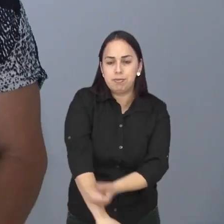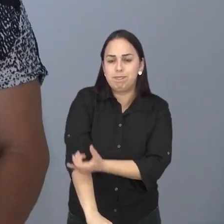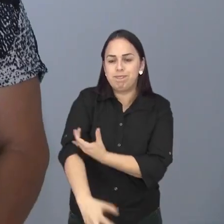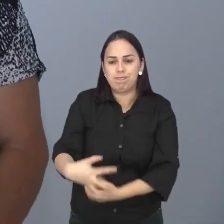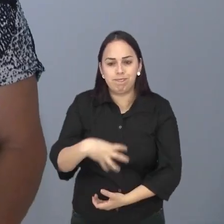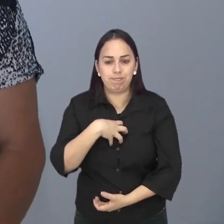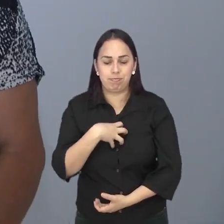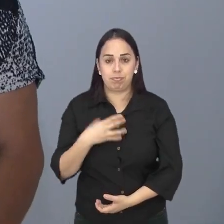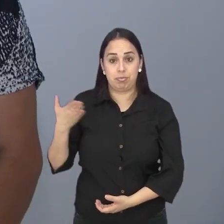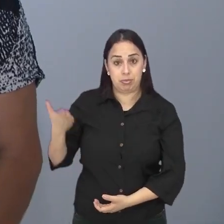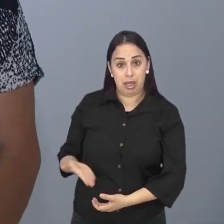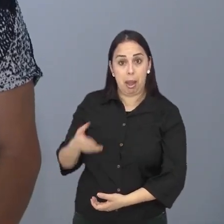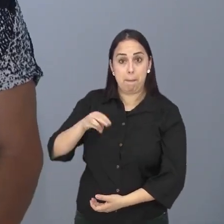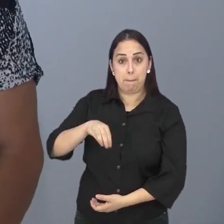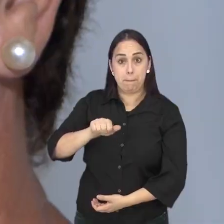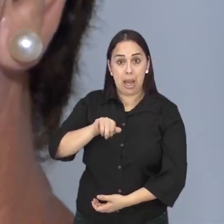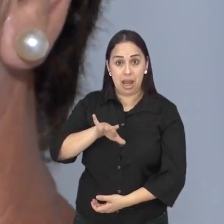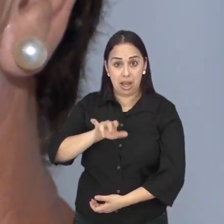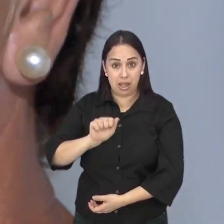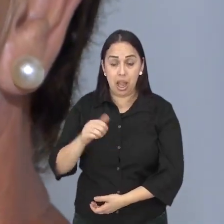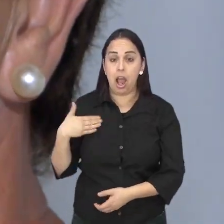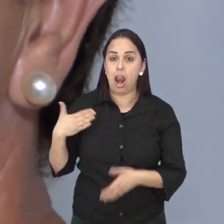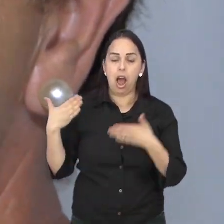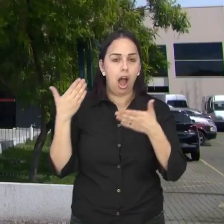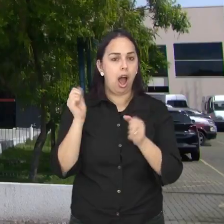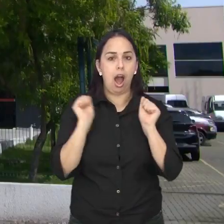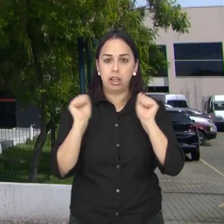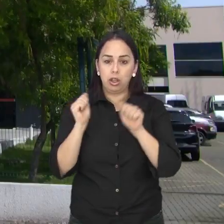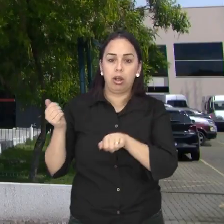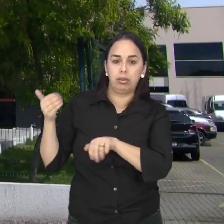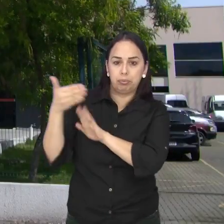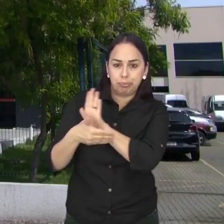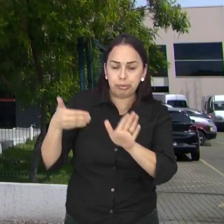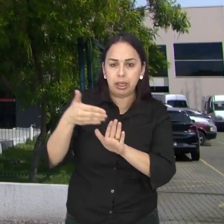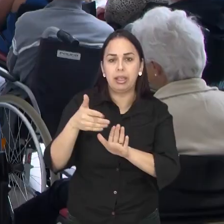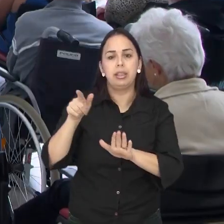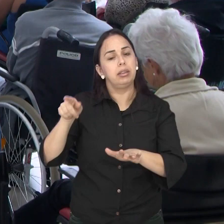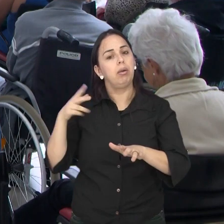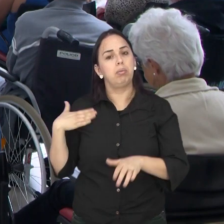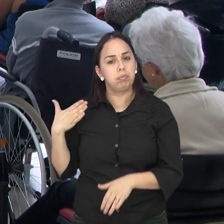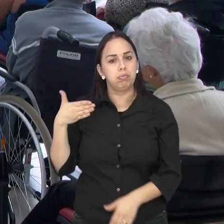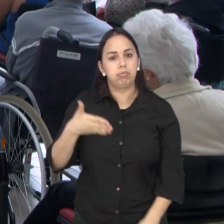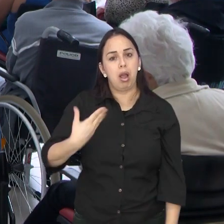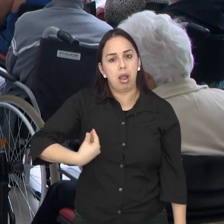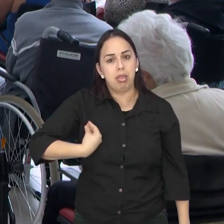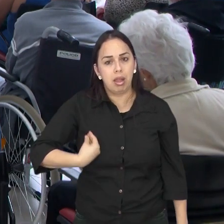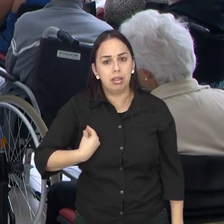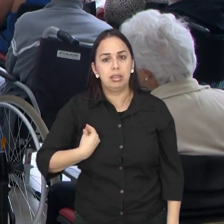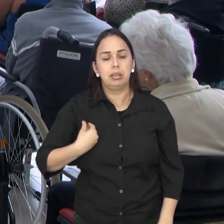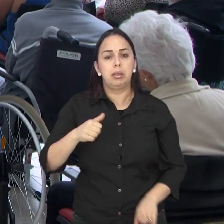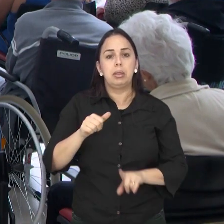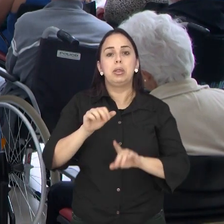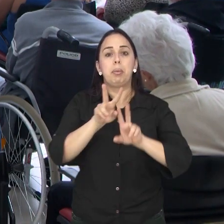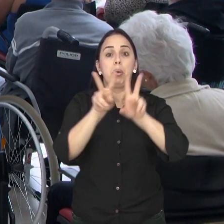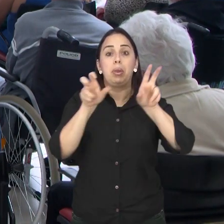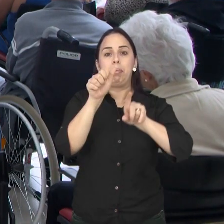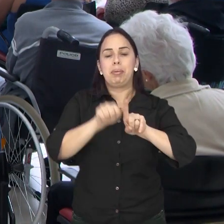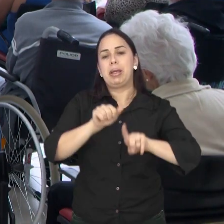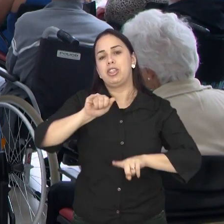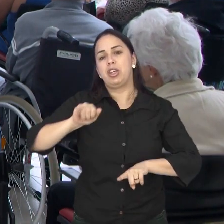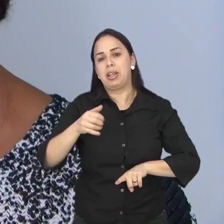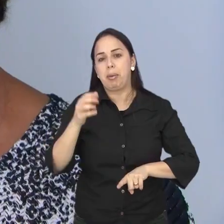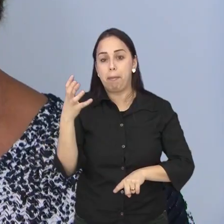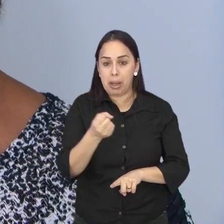sentimentos. A Maria, que adora participar das atividades aqui na Casa do Idoso, marcou presença na roda de conversa sobre o